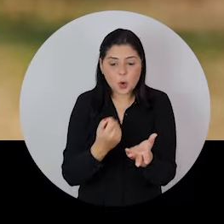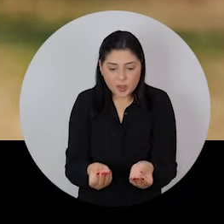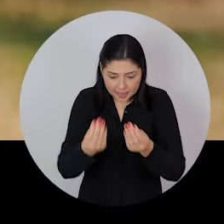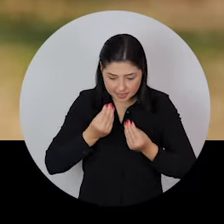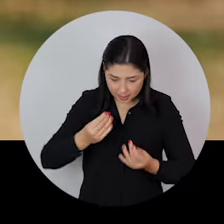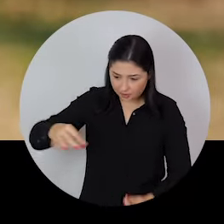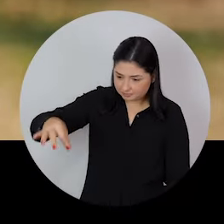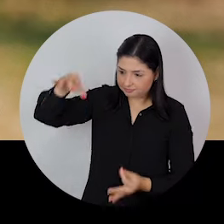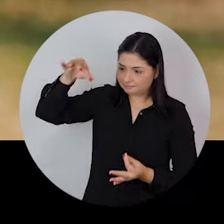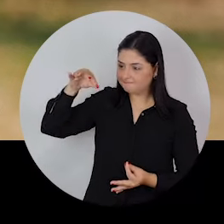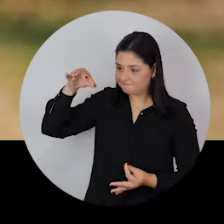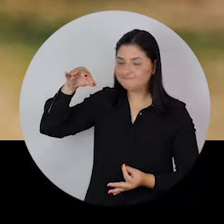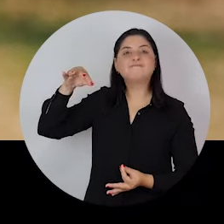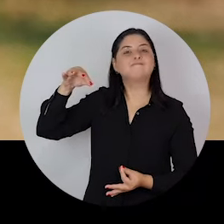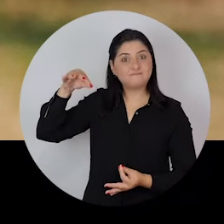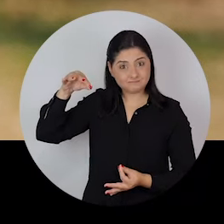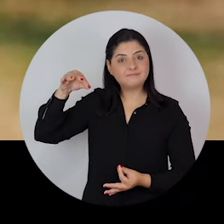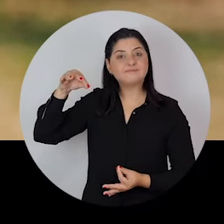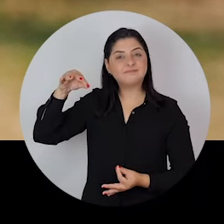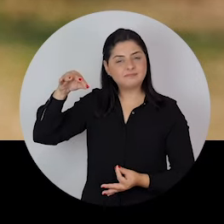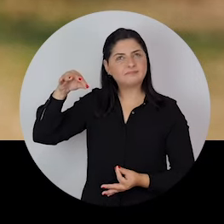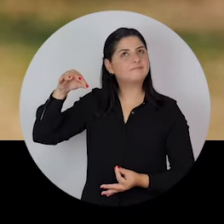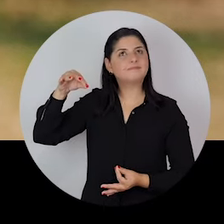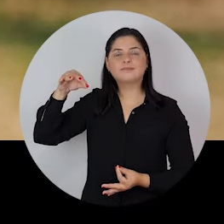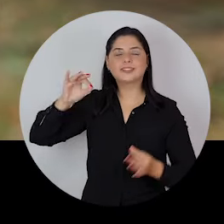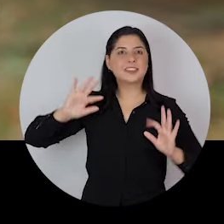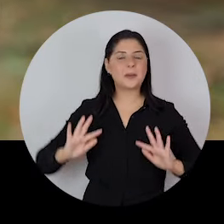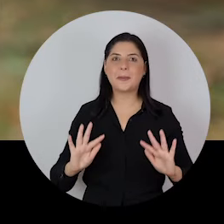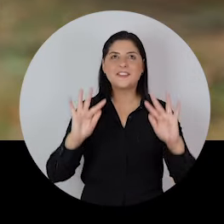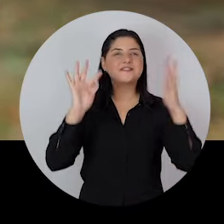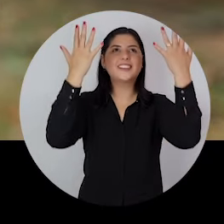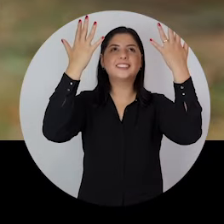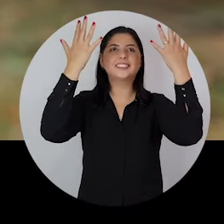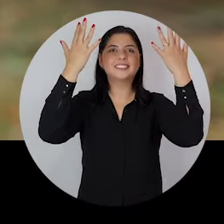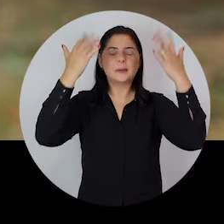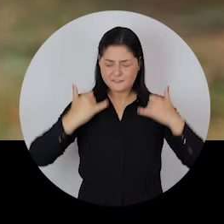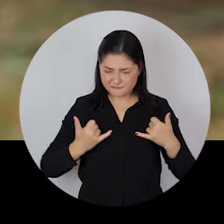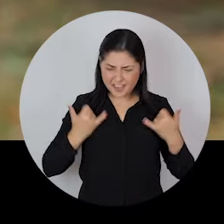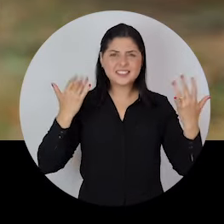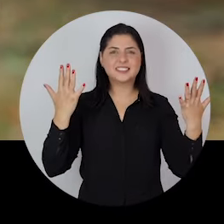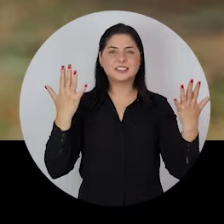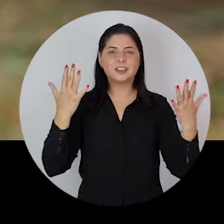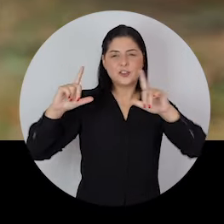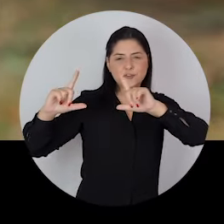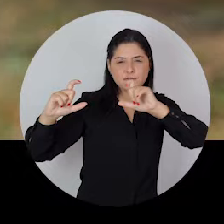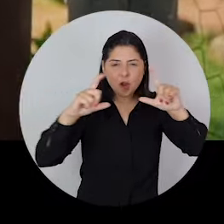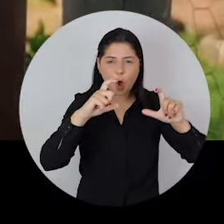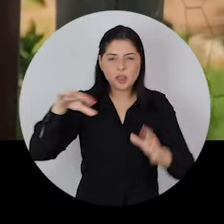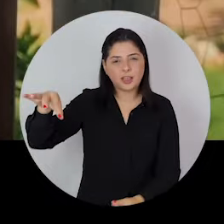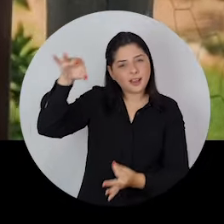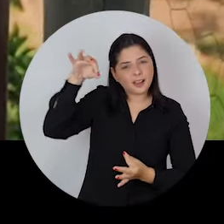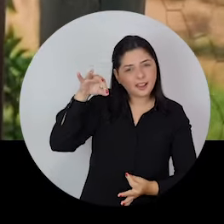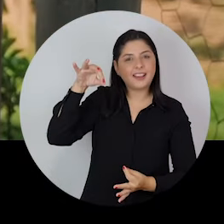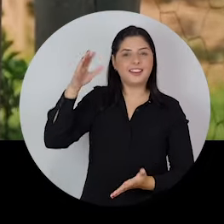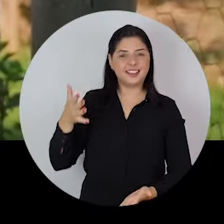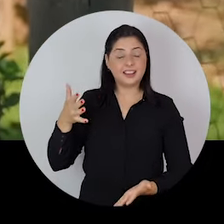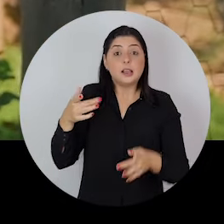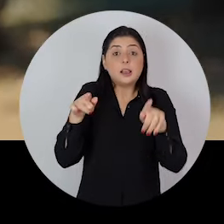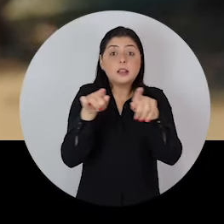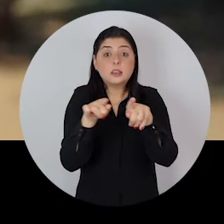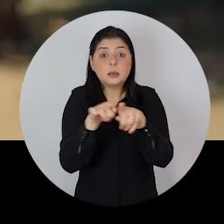o nosso título e entregou ele para nós foi sabe assim foi uma festa foi uma festa foi foto com a